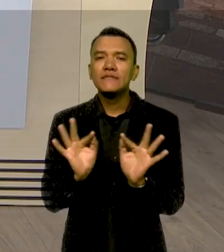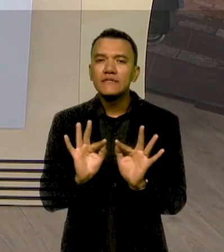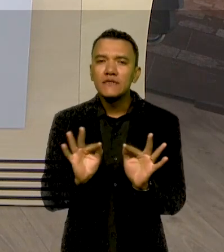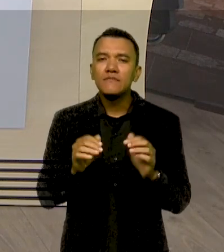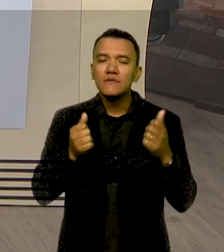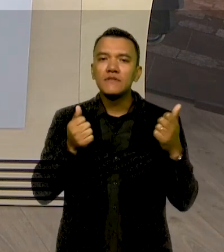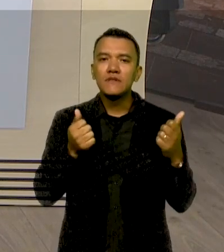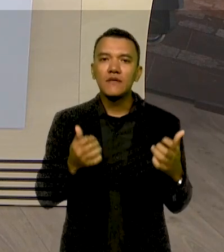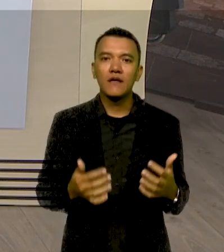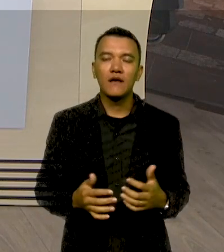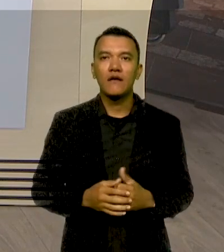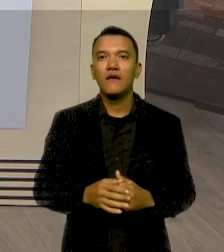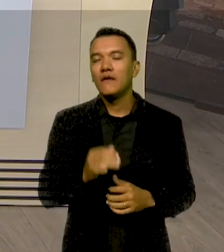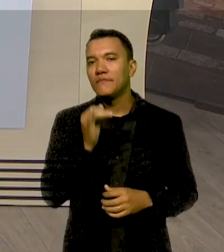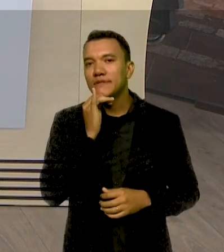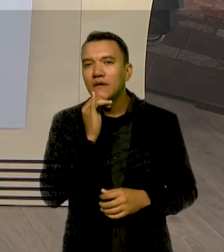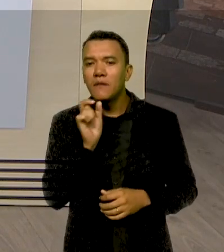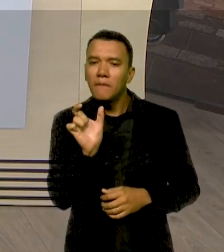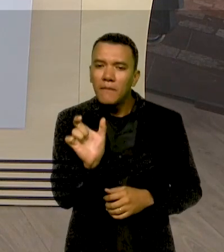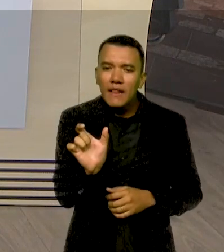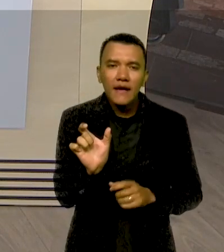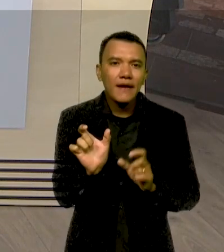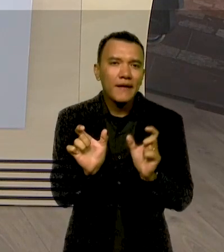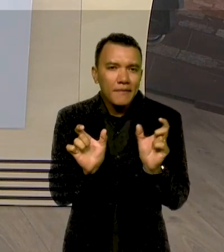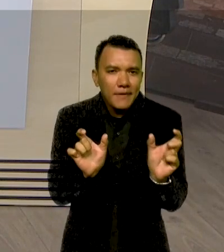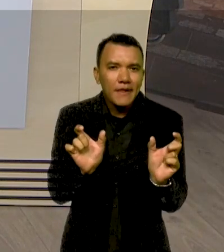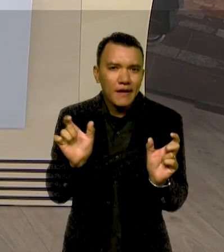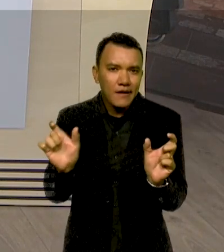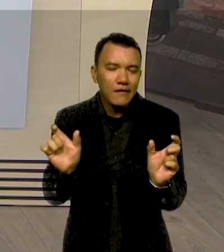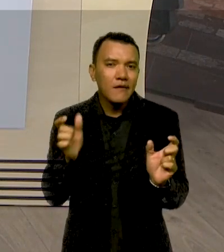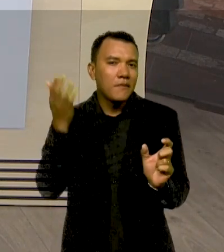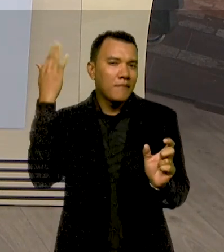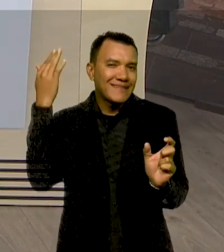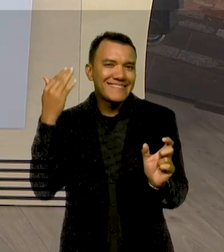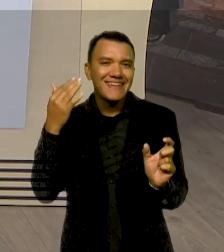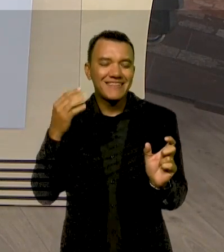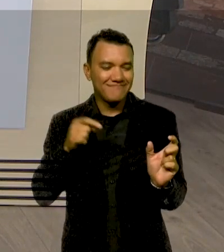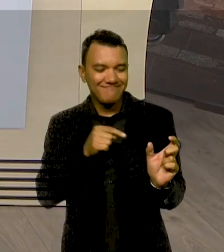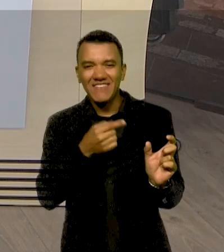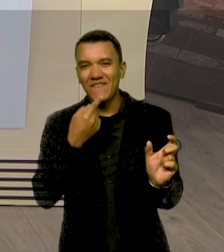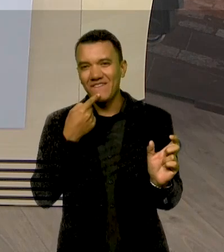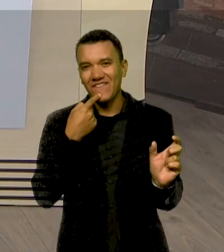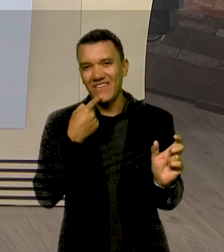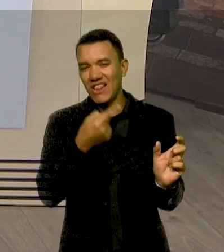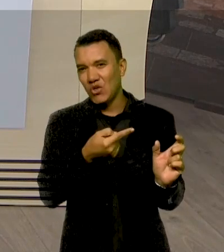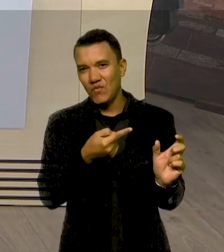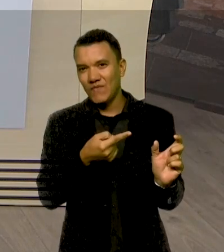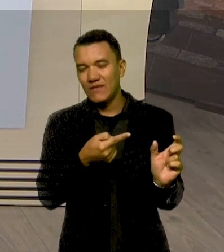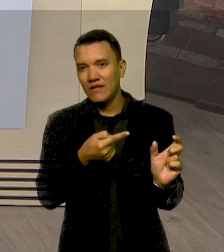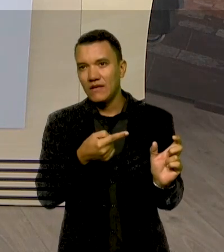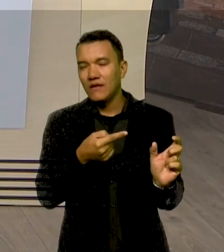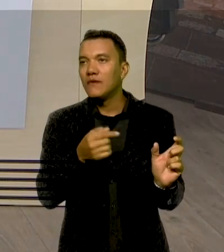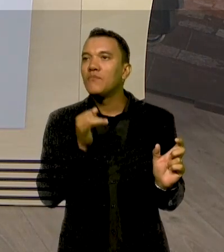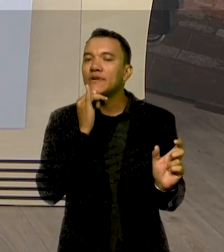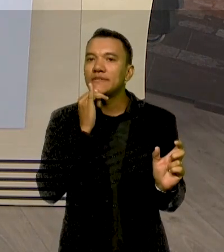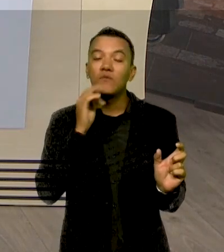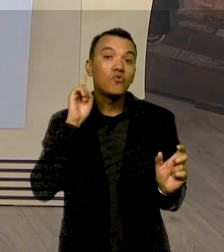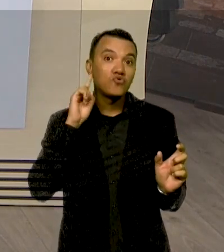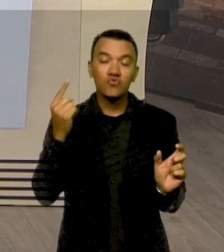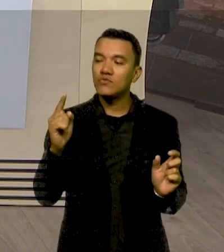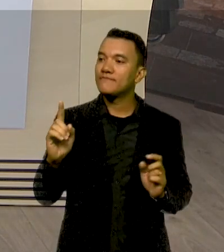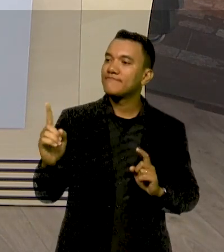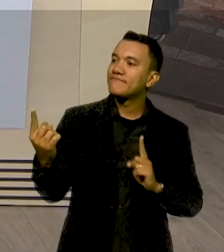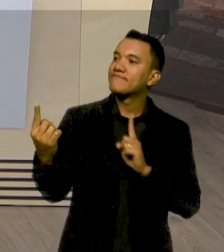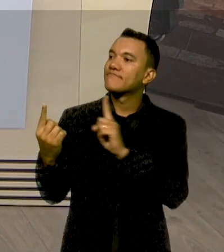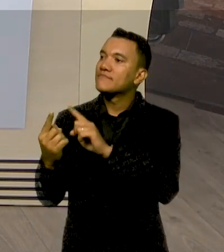com algumas palavras, alguns termos que as pessoas, por exemplo, no passado, se iam falar com uma pessoa surda,